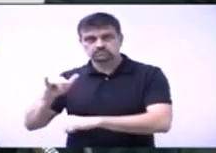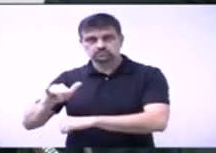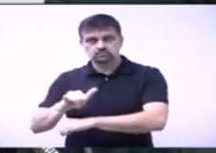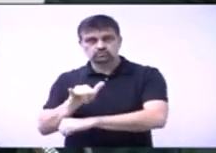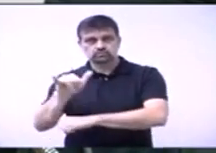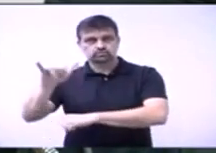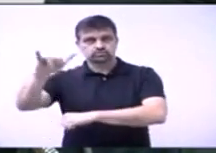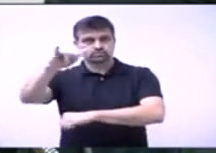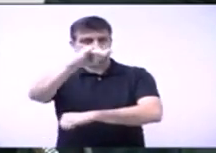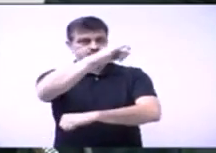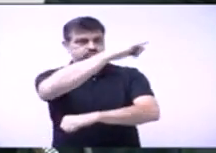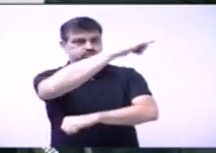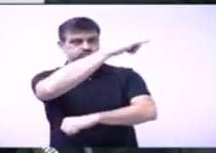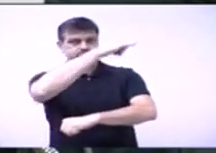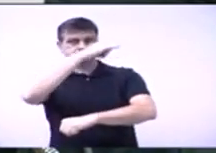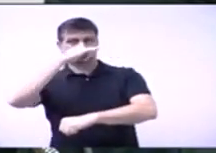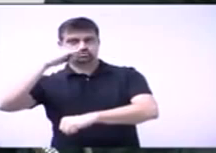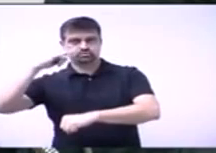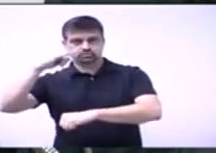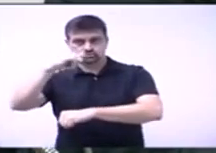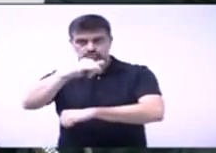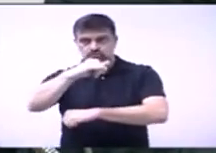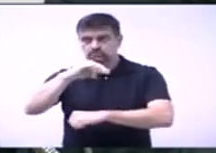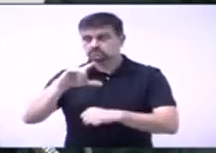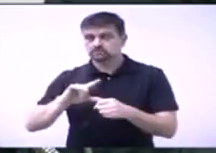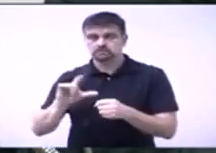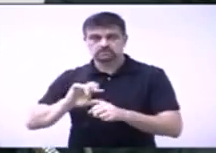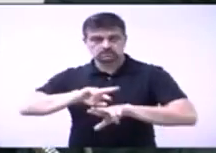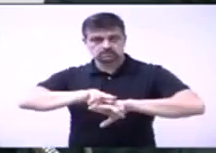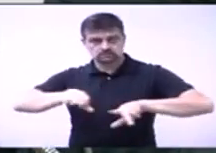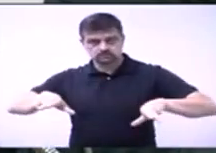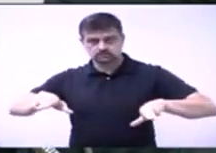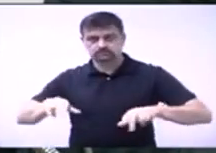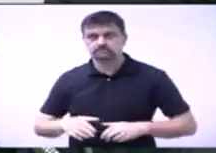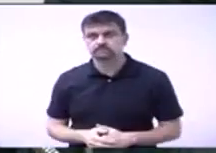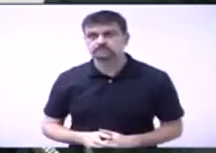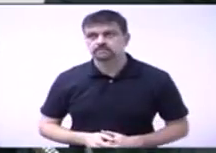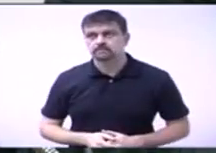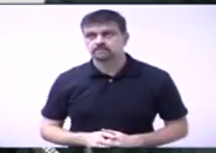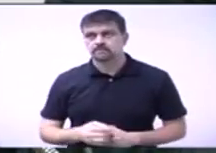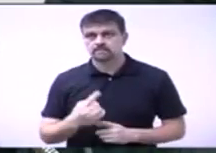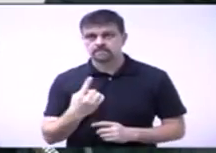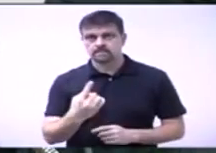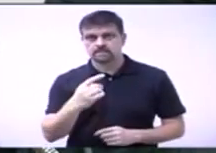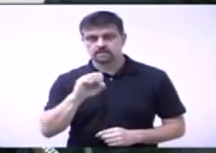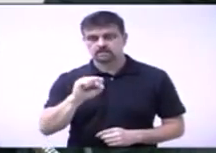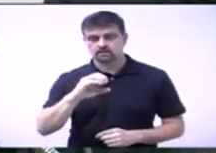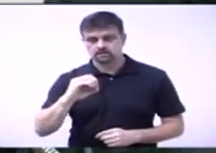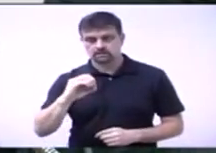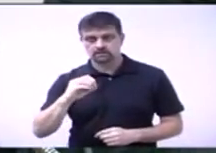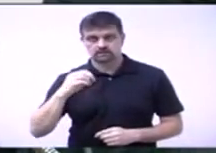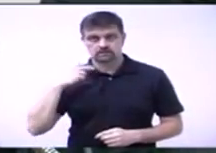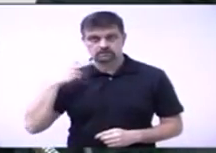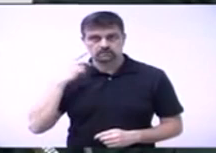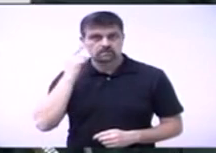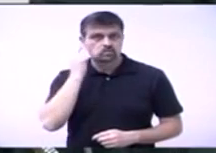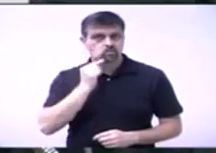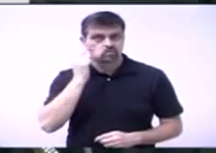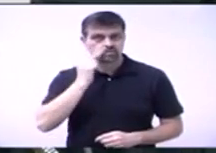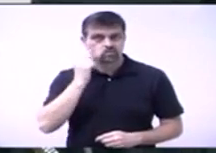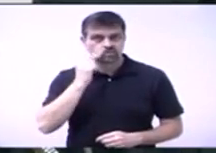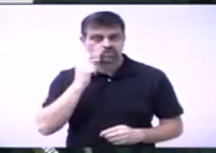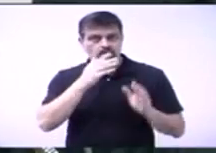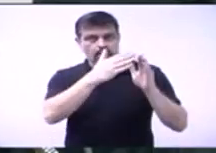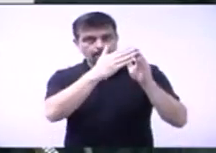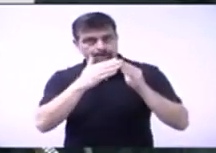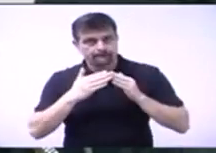de paragliders, entre outros. 180, do vereador Duca Zelato, sugere